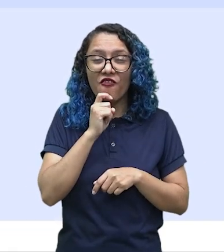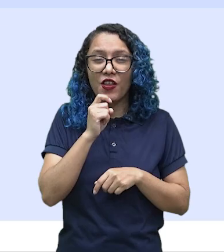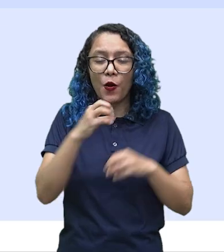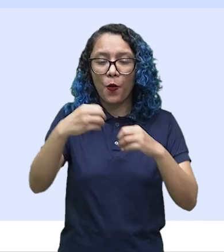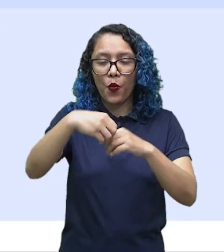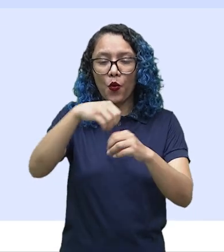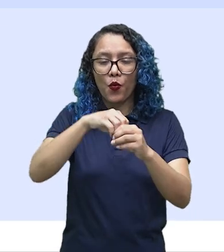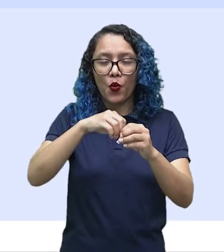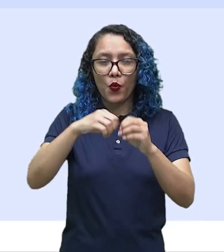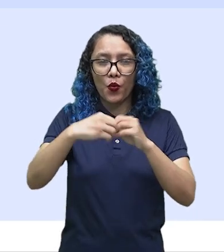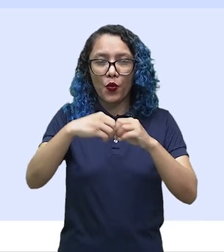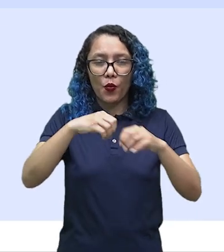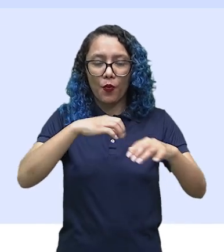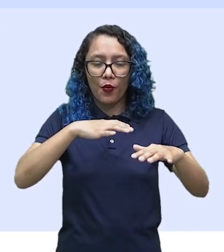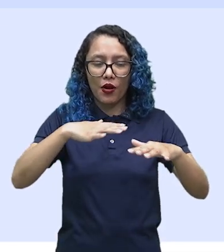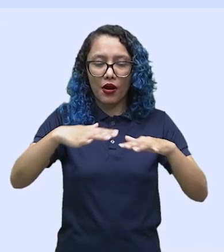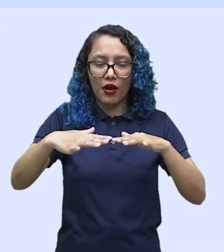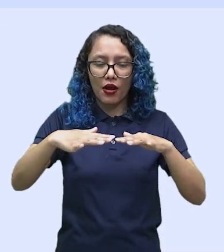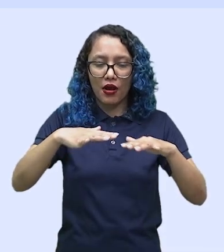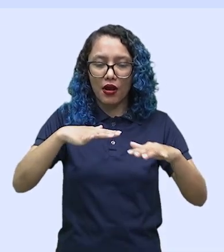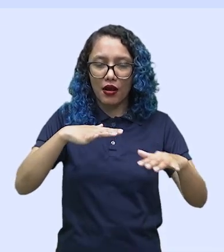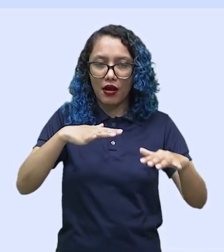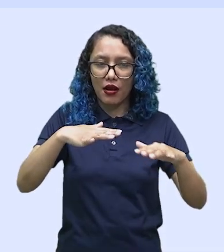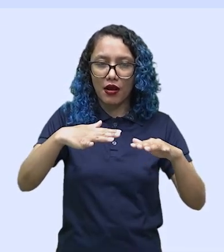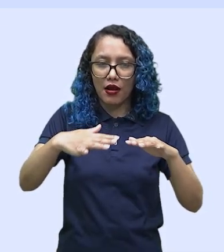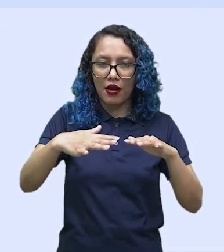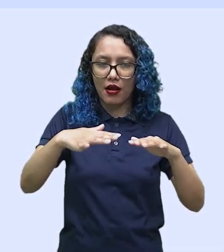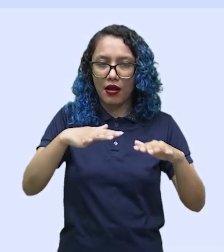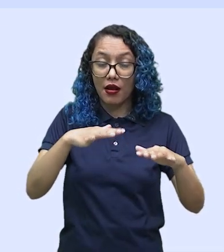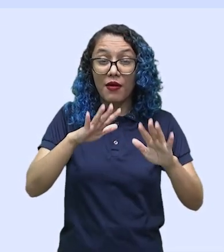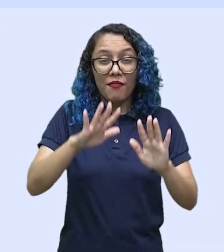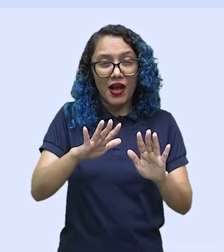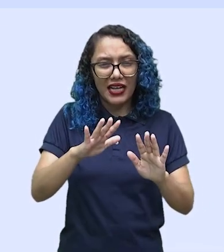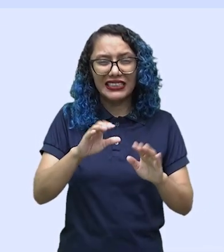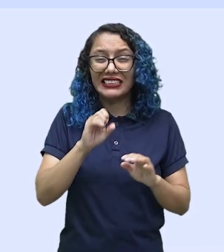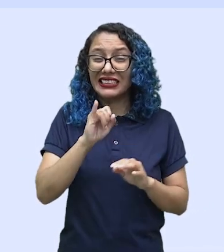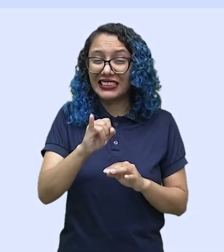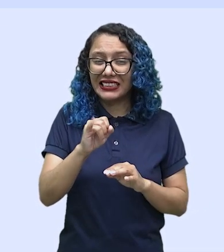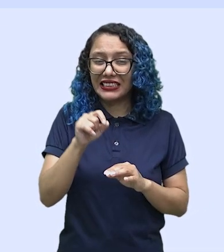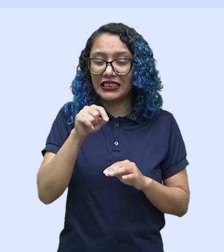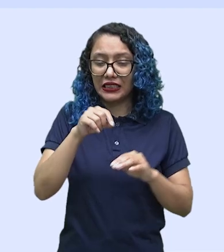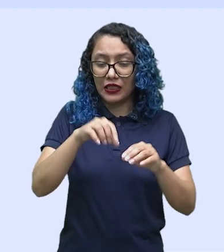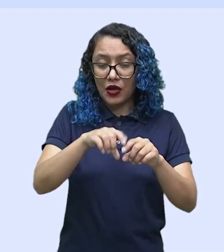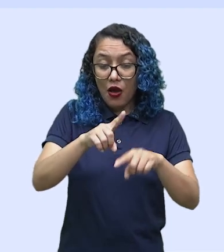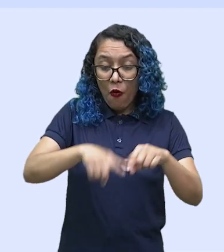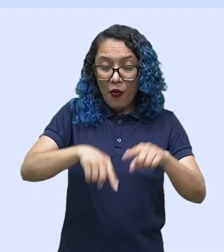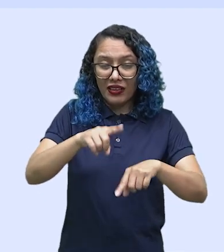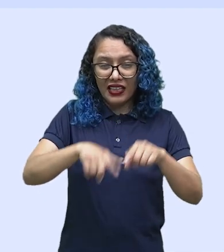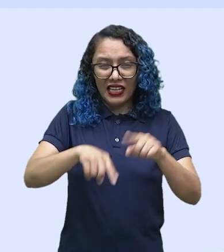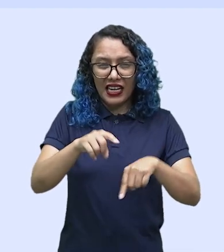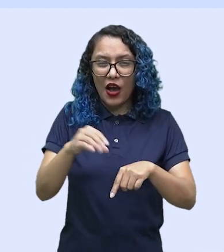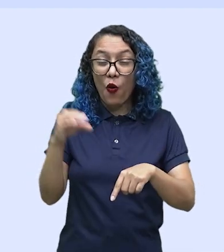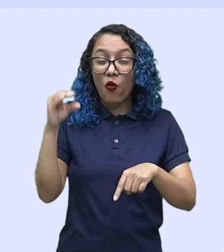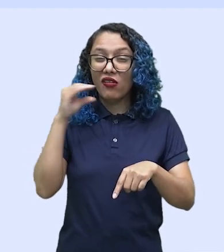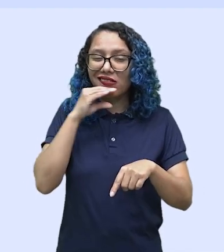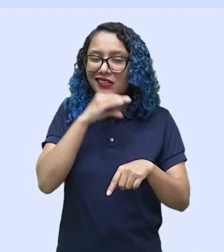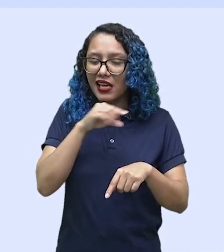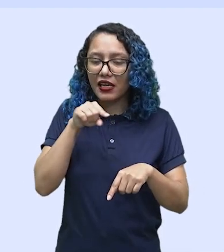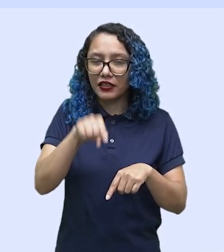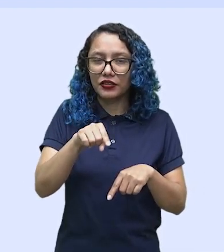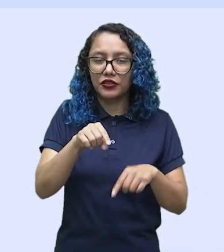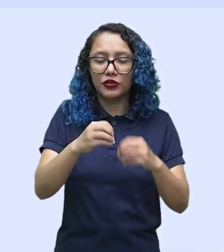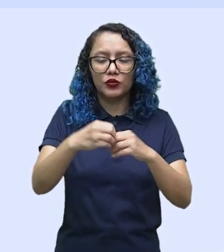numa velocidade menor. Tá vendo que elas estão bem paradinhas? Porém, à medida que esse corpo é aquecido, o que acontece com